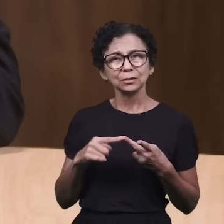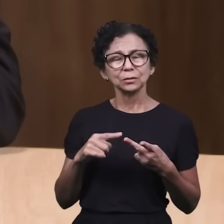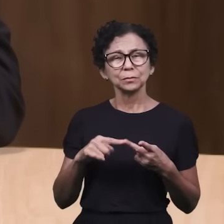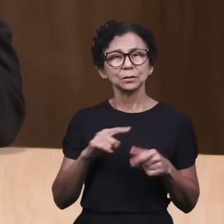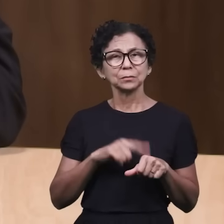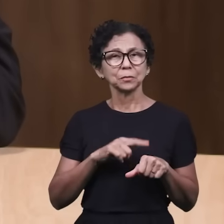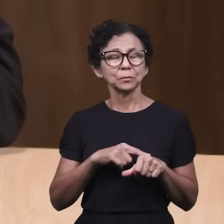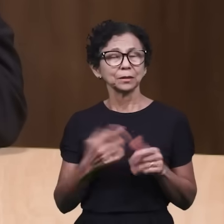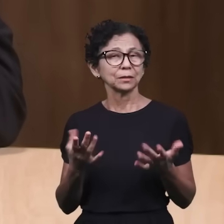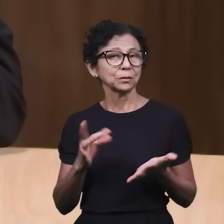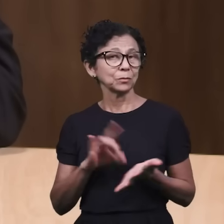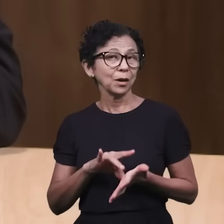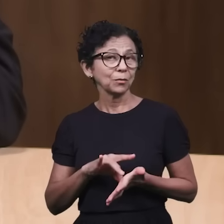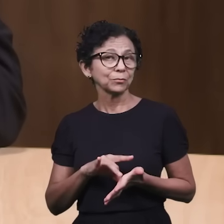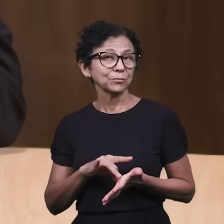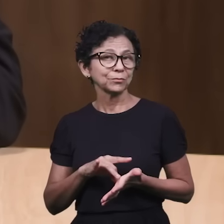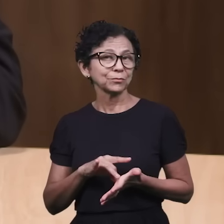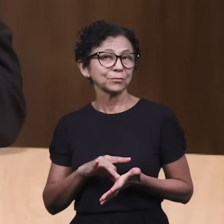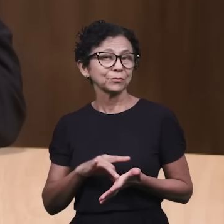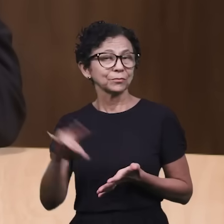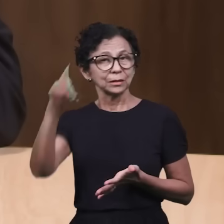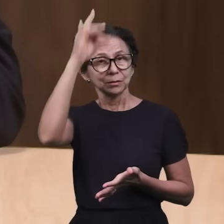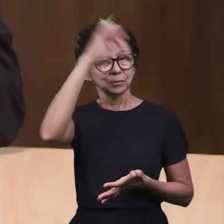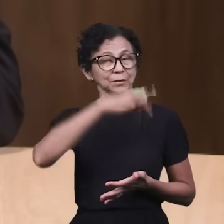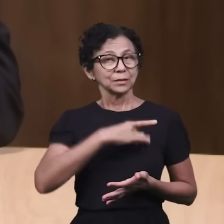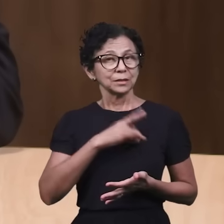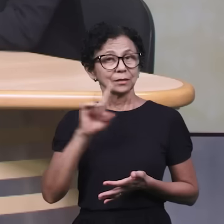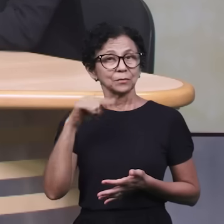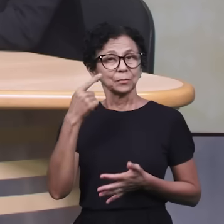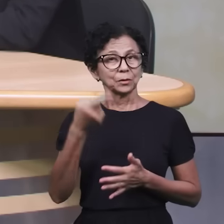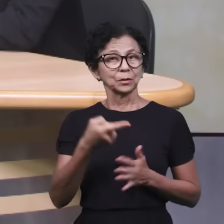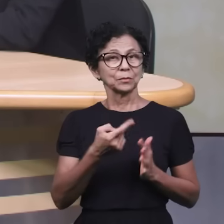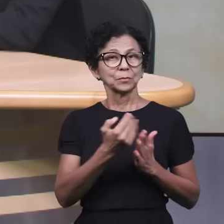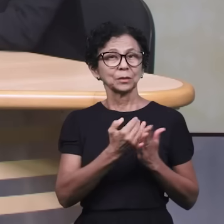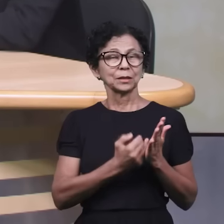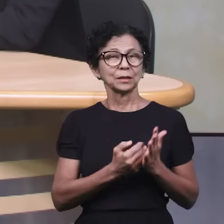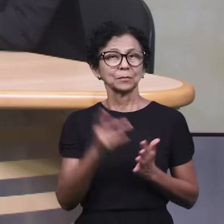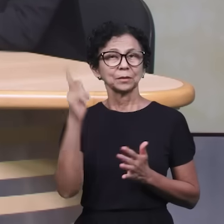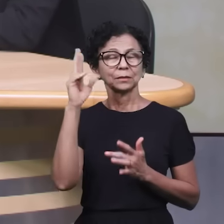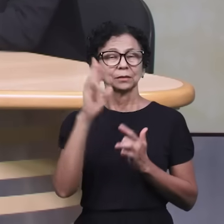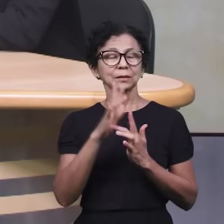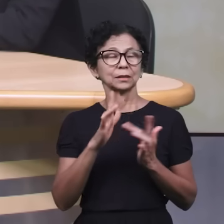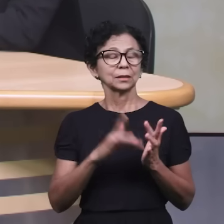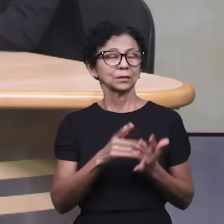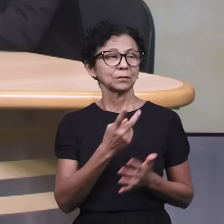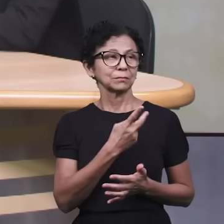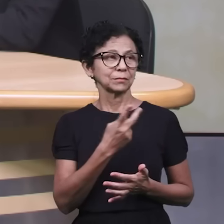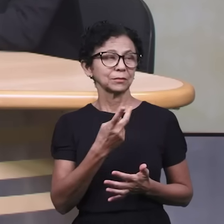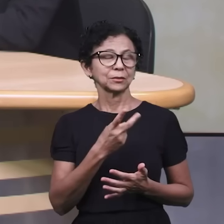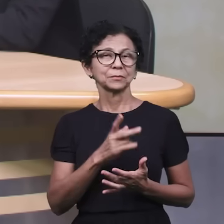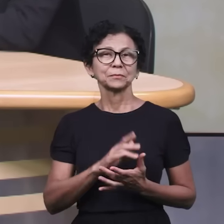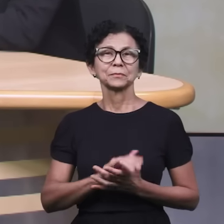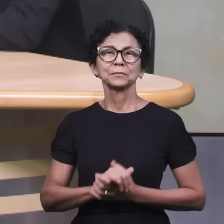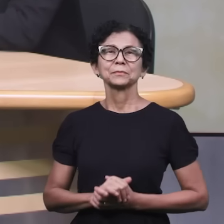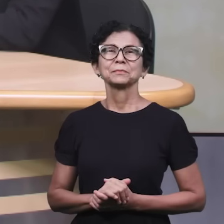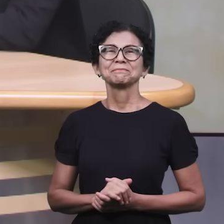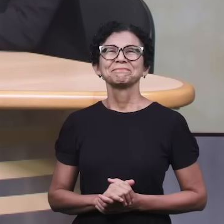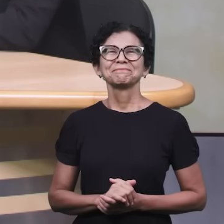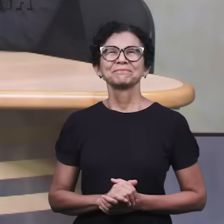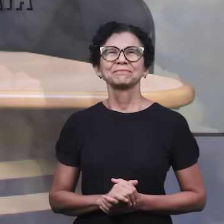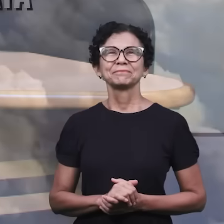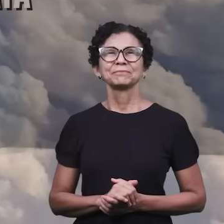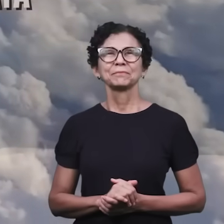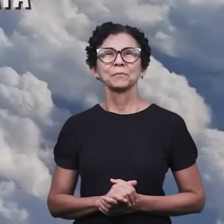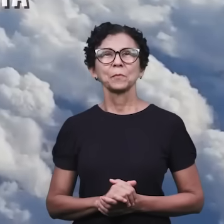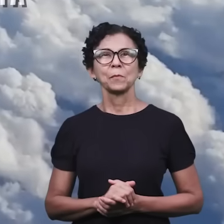No nosso próximo programa, a parte do Senhor a todos, Pai do Senhor, Wallace, Pai do Senhor, Alexandre. Pai do Senhor. Então até a próxima